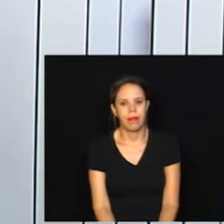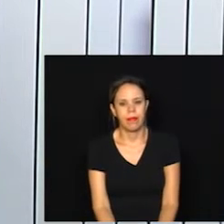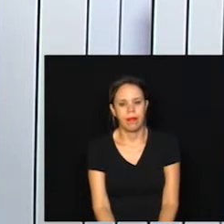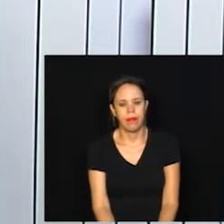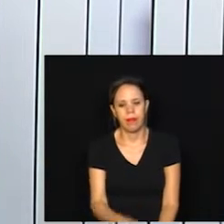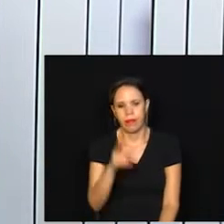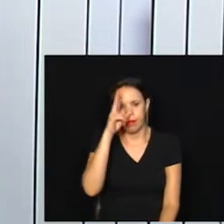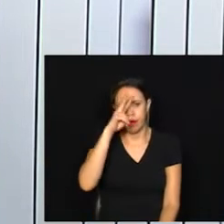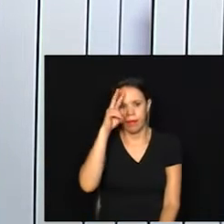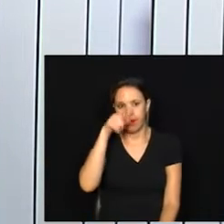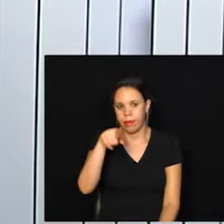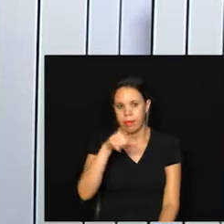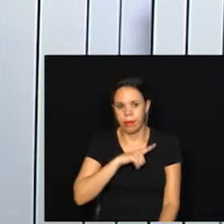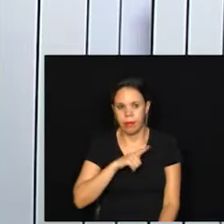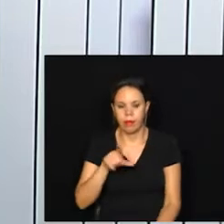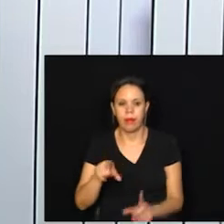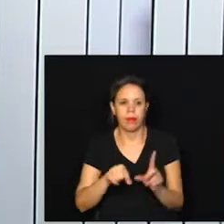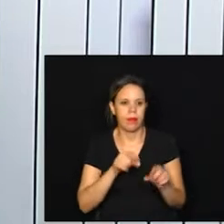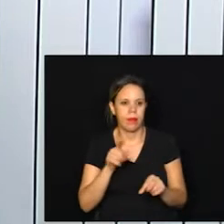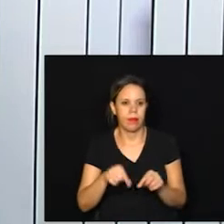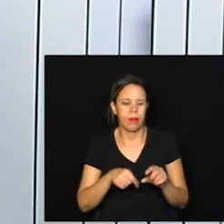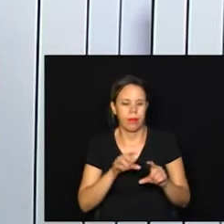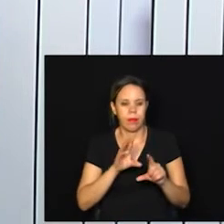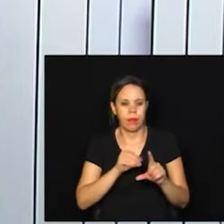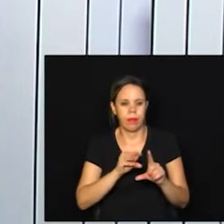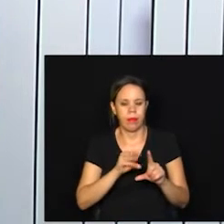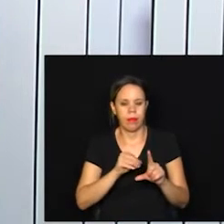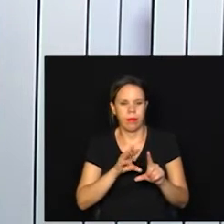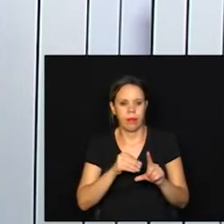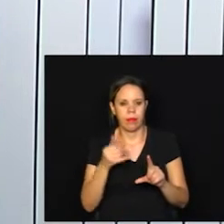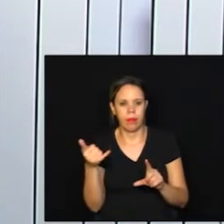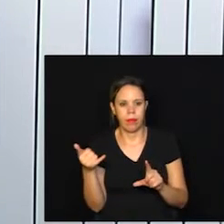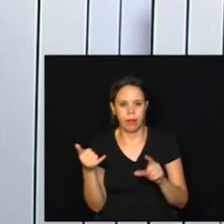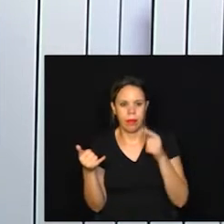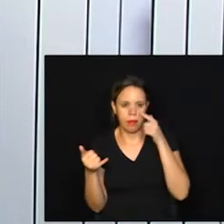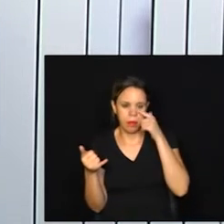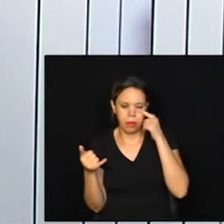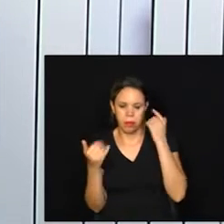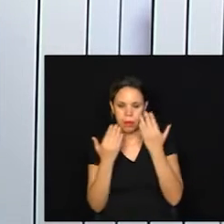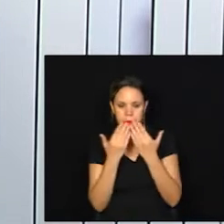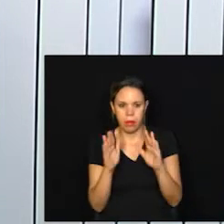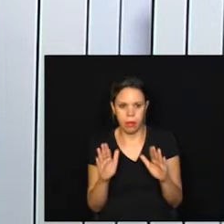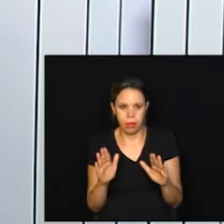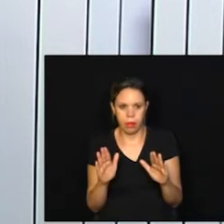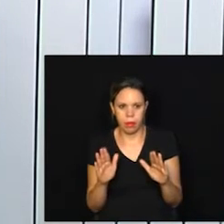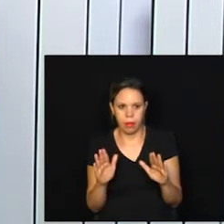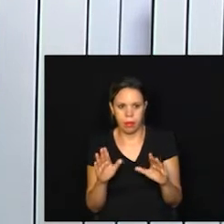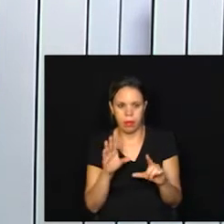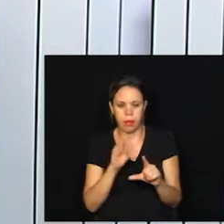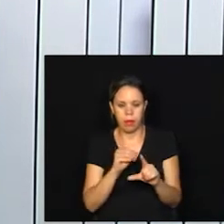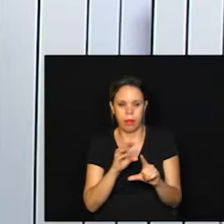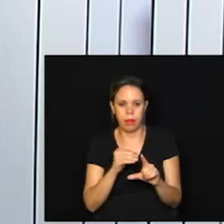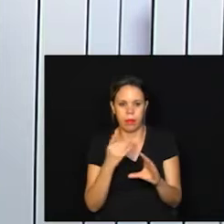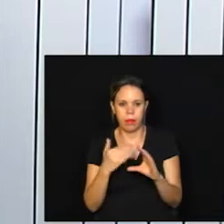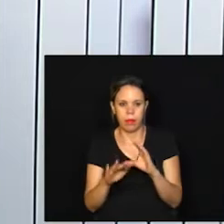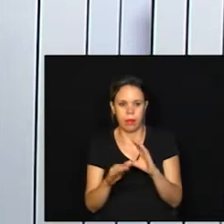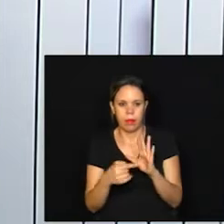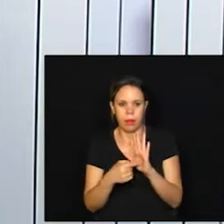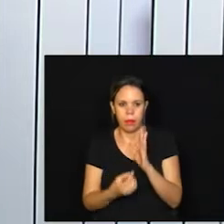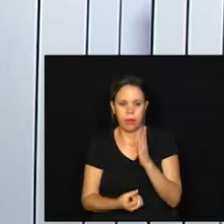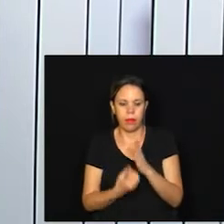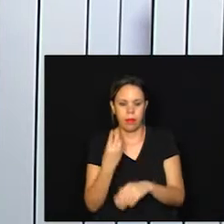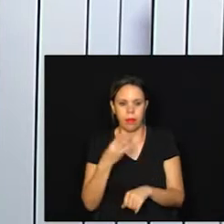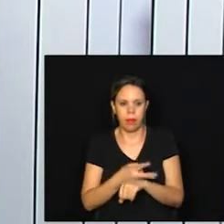978293776. Lembrando que você tem a opção do QR Code. Pega o seu celular, abre a câmera, mira pro QR Code e vai aparecer